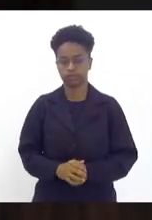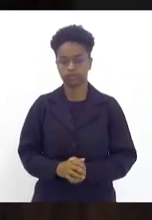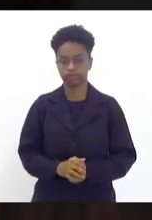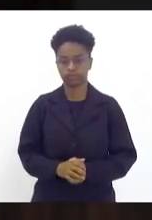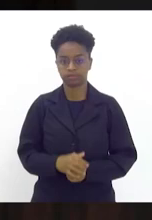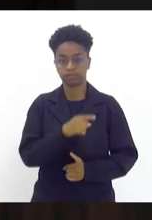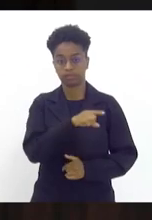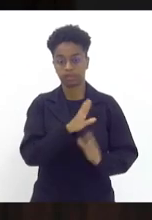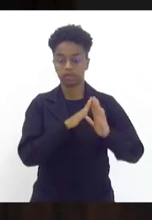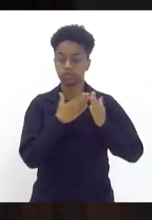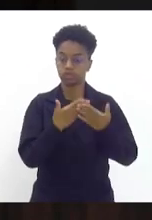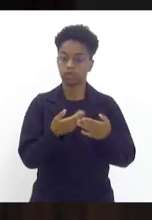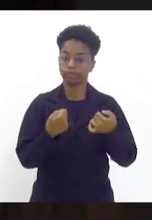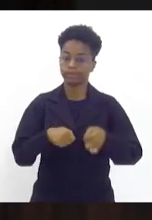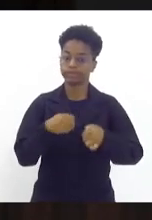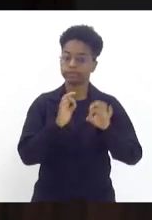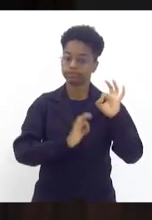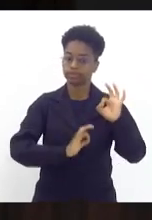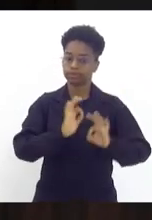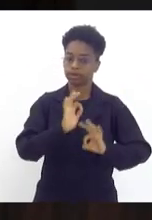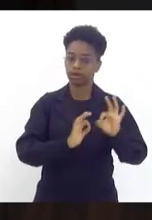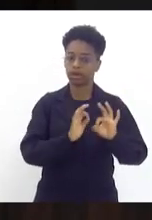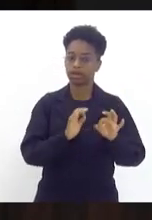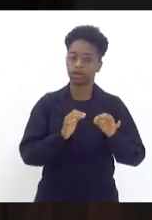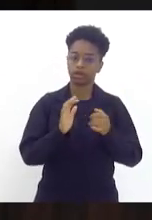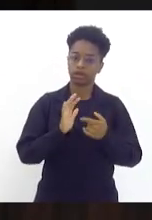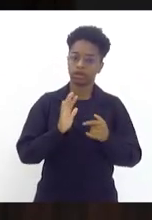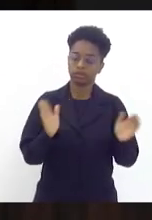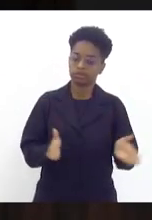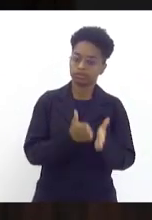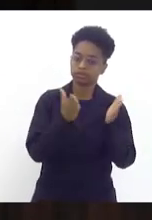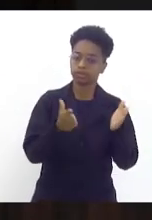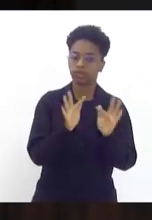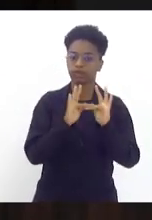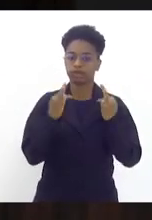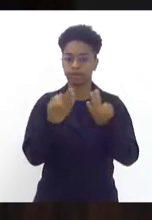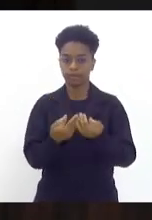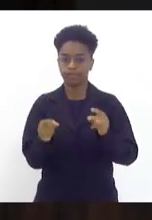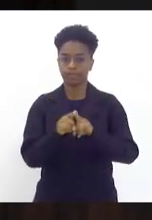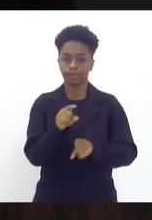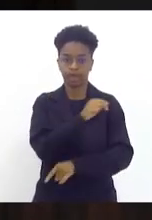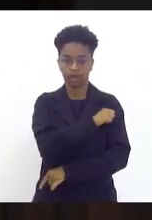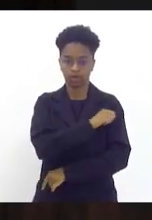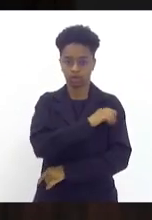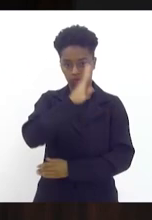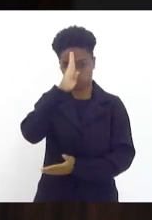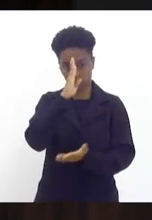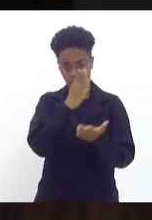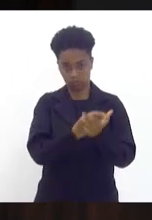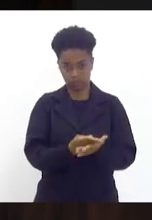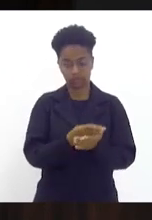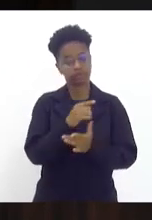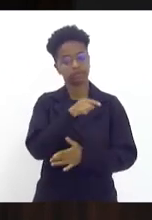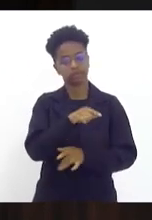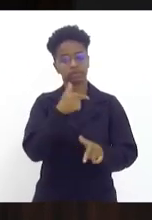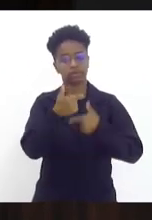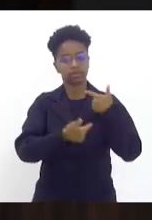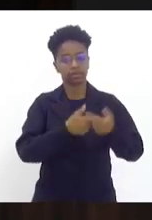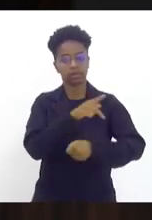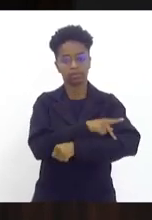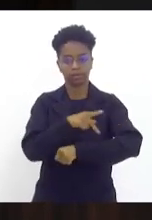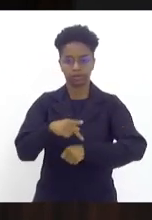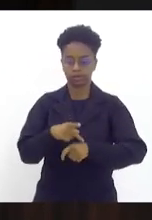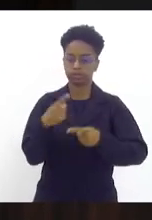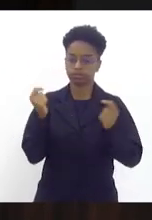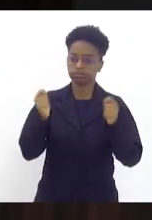estar preparada para despertar na família e nos alunos a confiança necessária para que o trabalho pedagógico possa